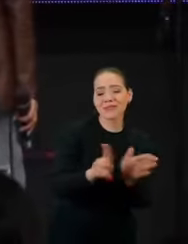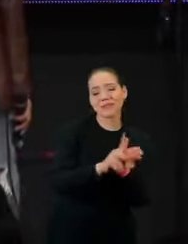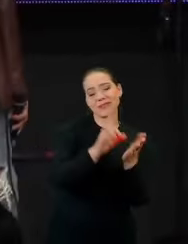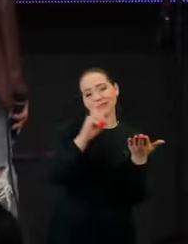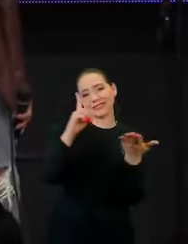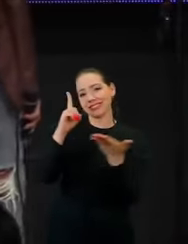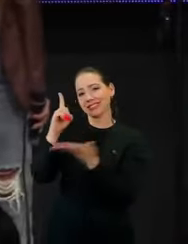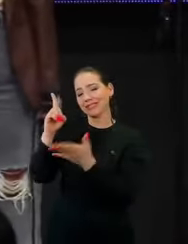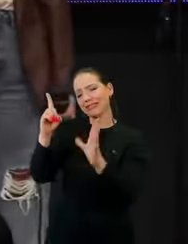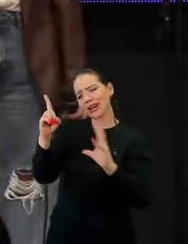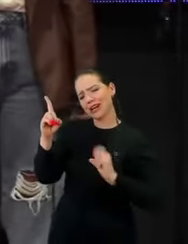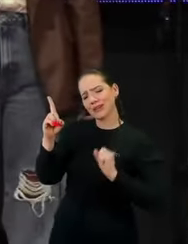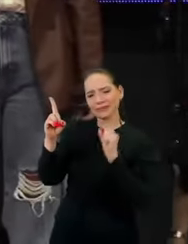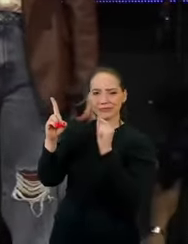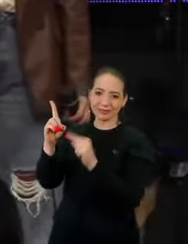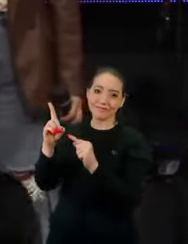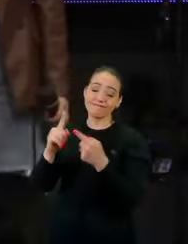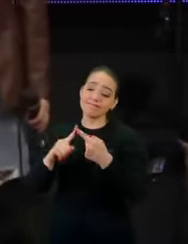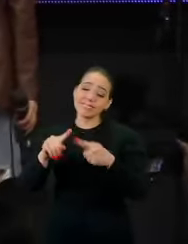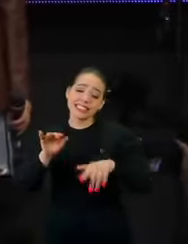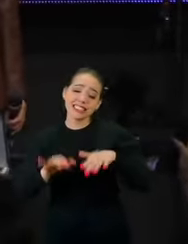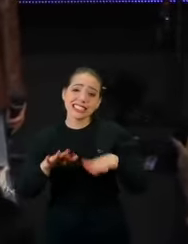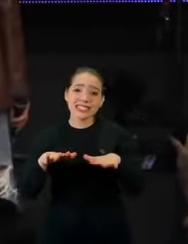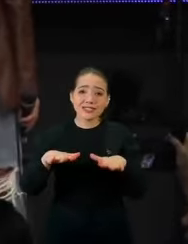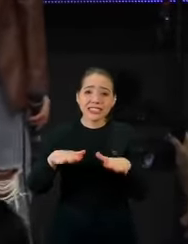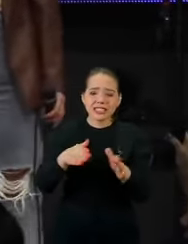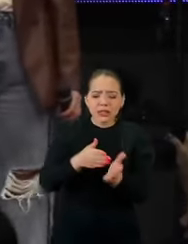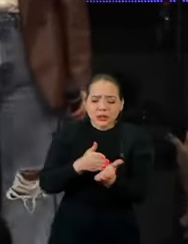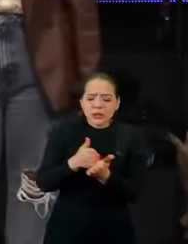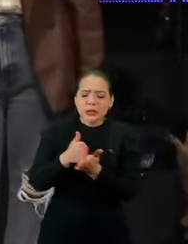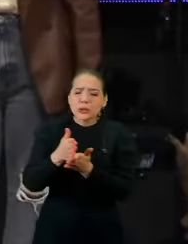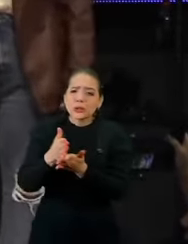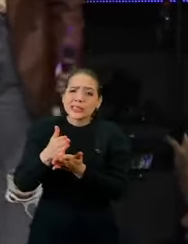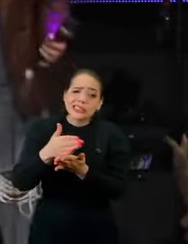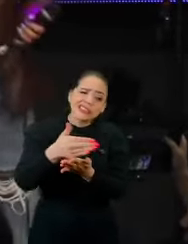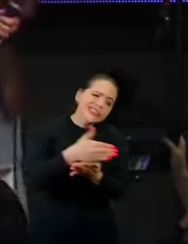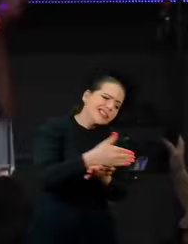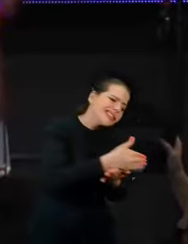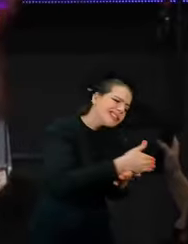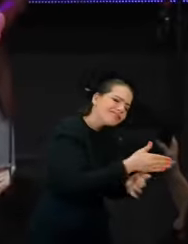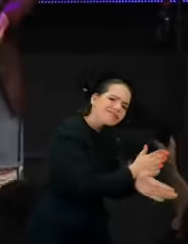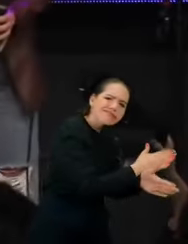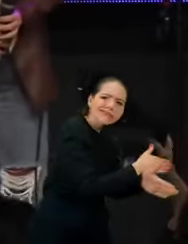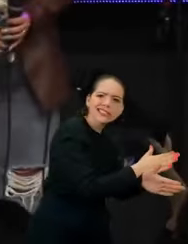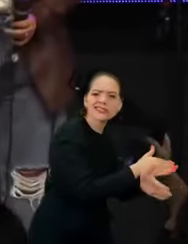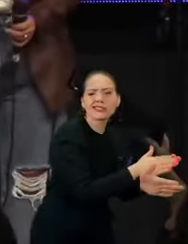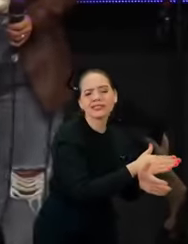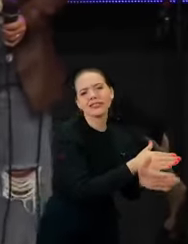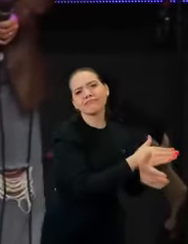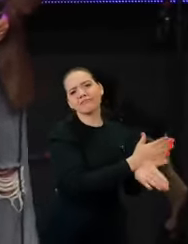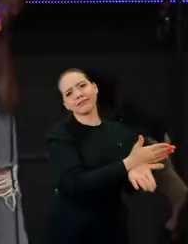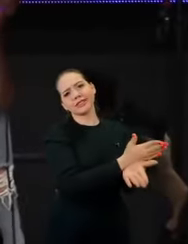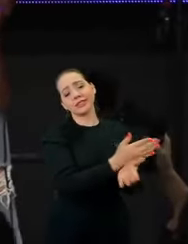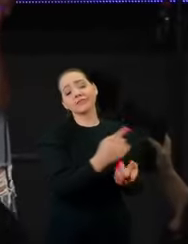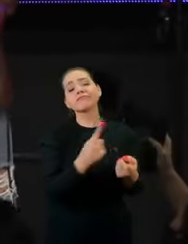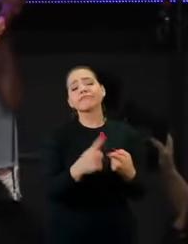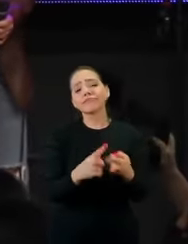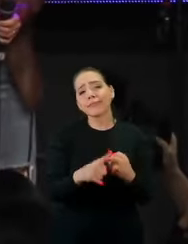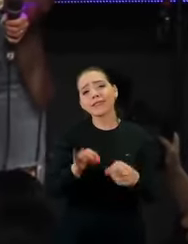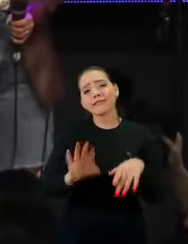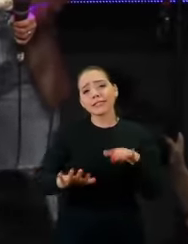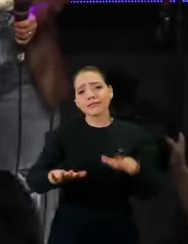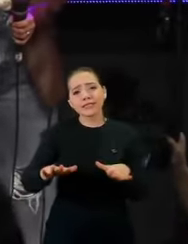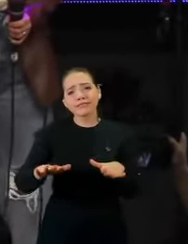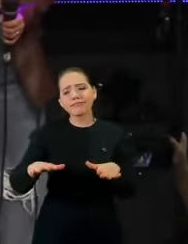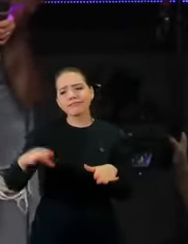processo, porque as pessoas acabam colocando eles em lugares errados. E nós sabemos que por isso, todas